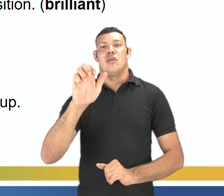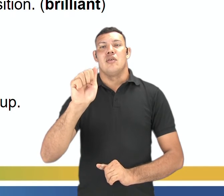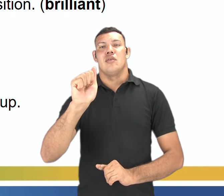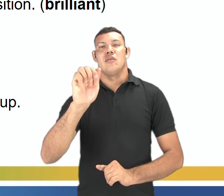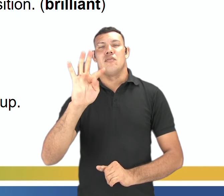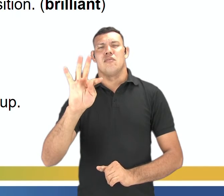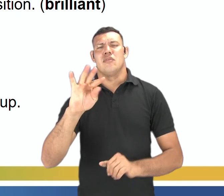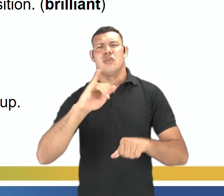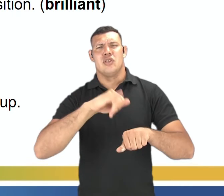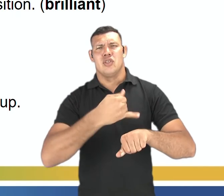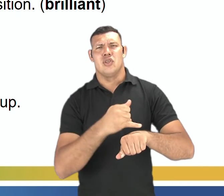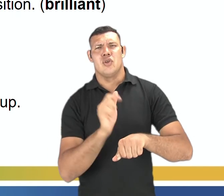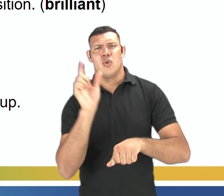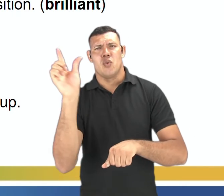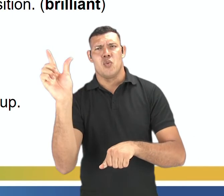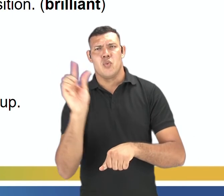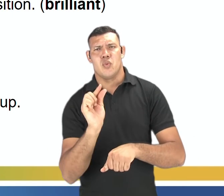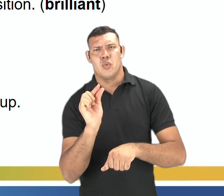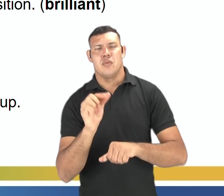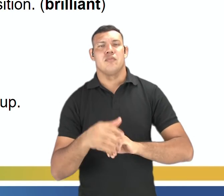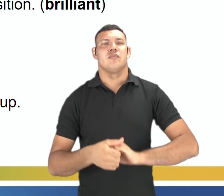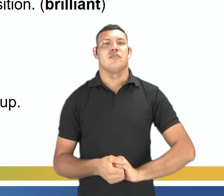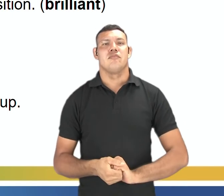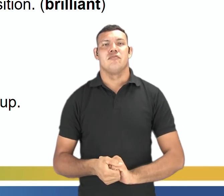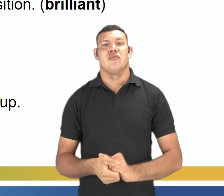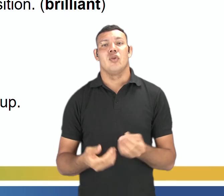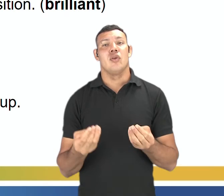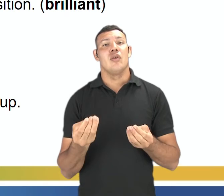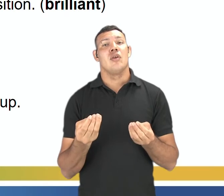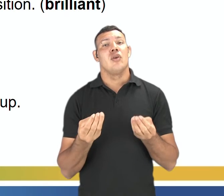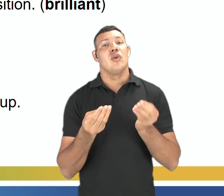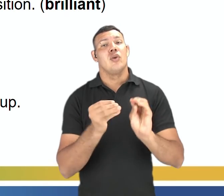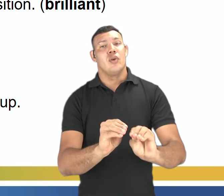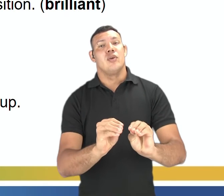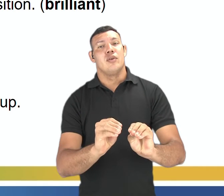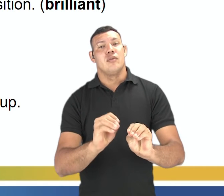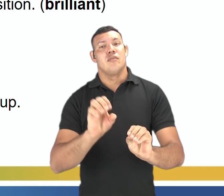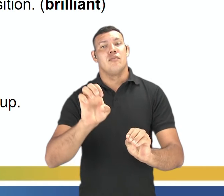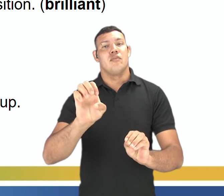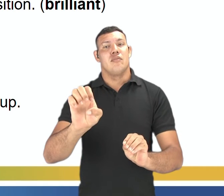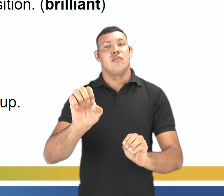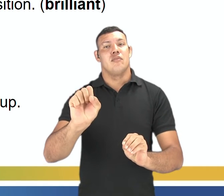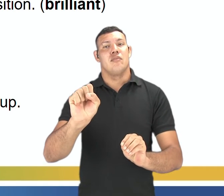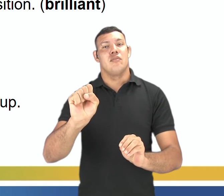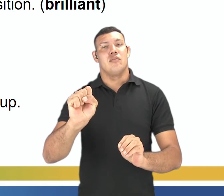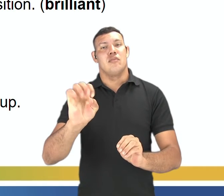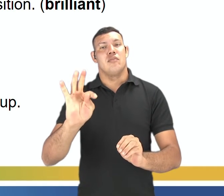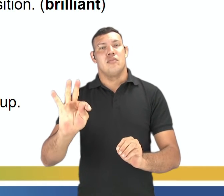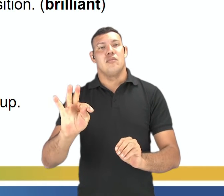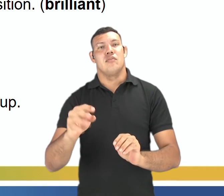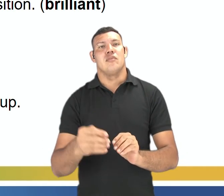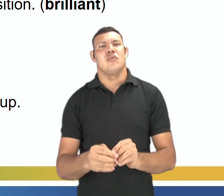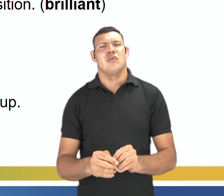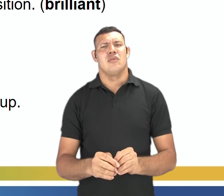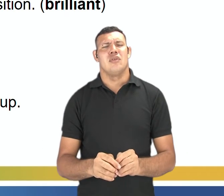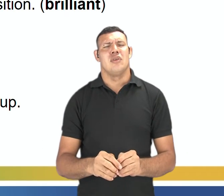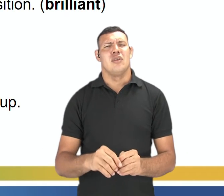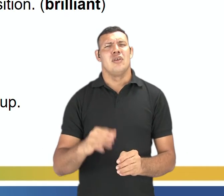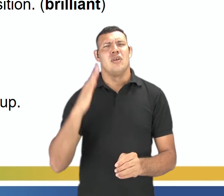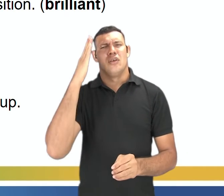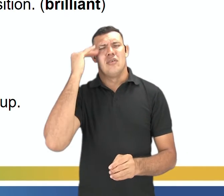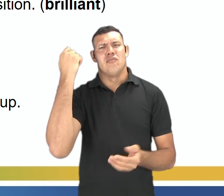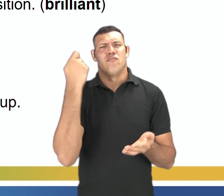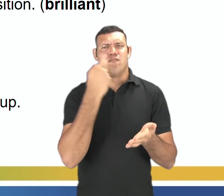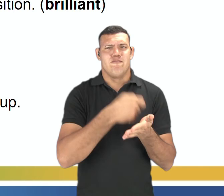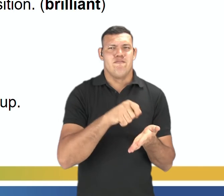curtinho, great. Então nós apenas acrescentamos est, de todos os compositores, Wolfgang Amadeus